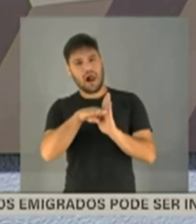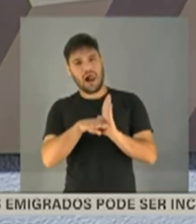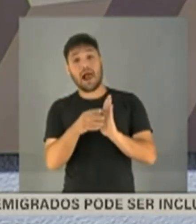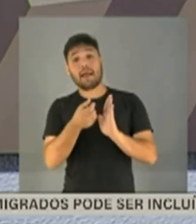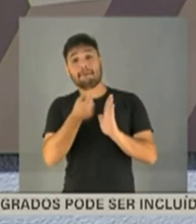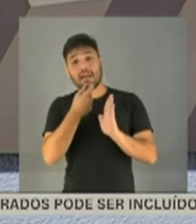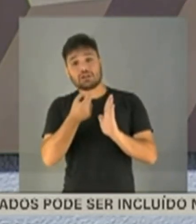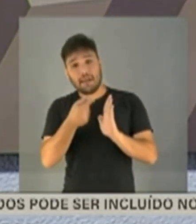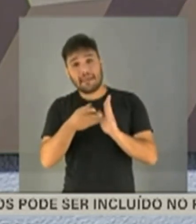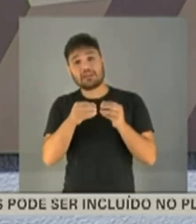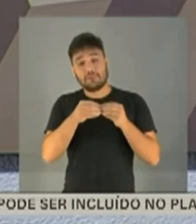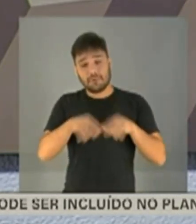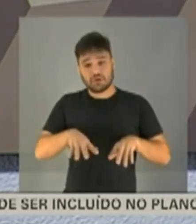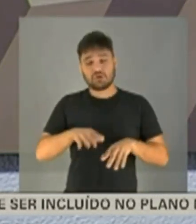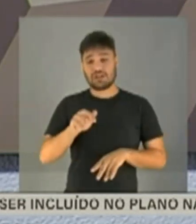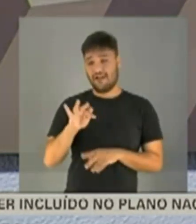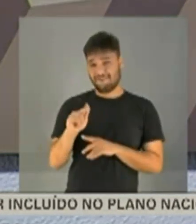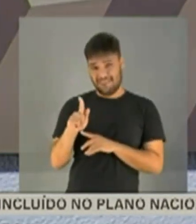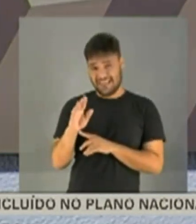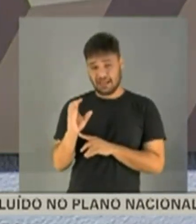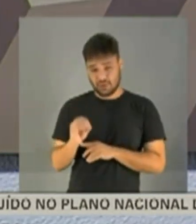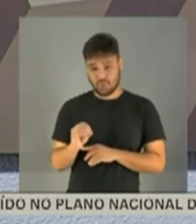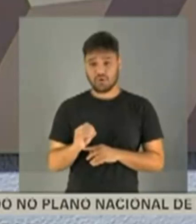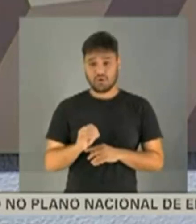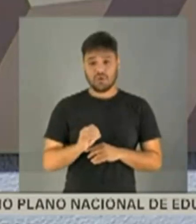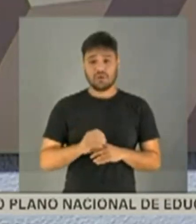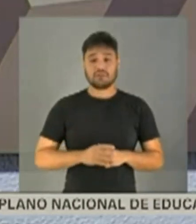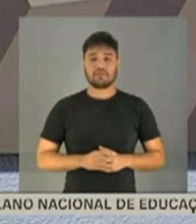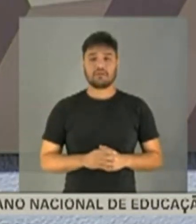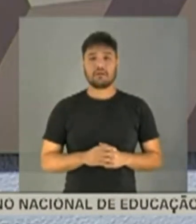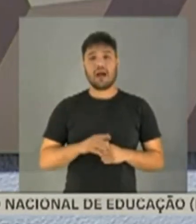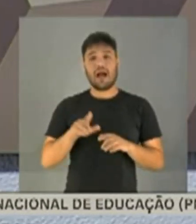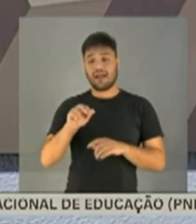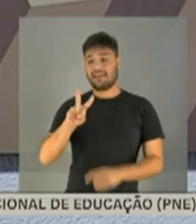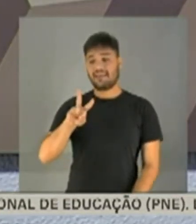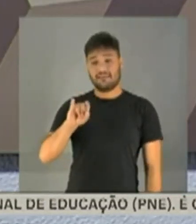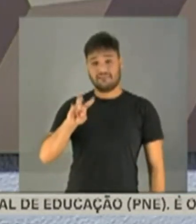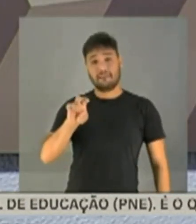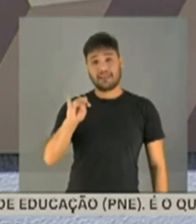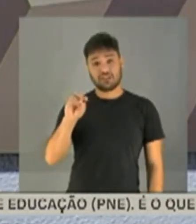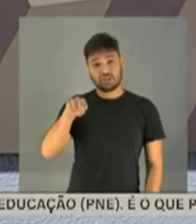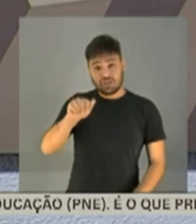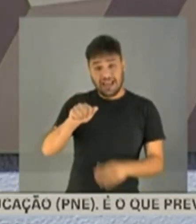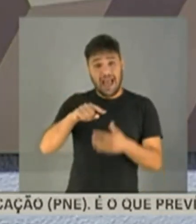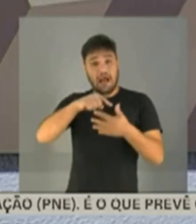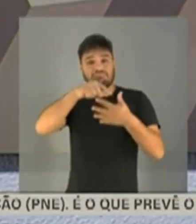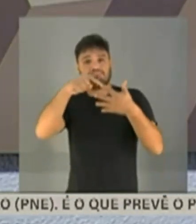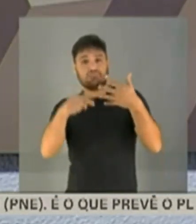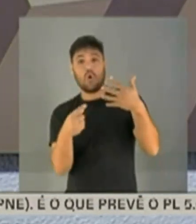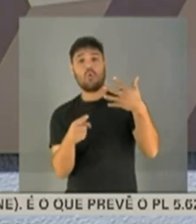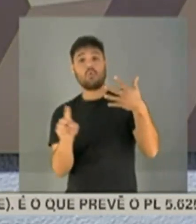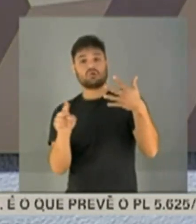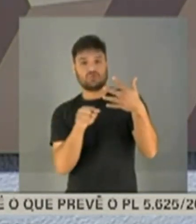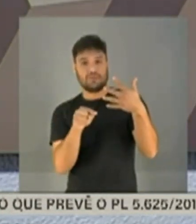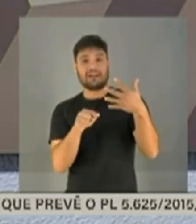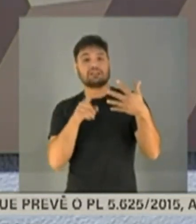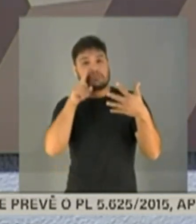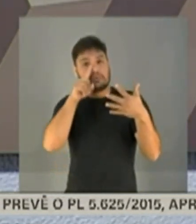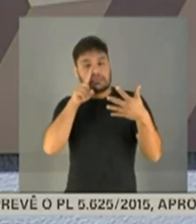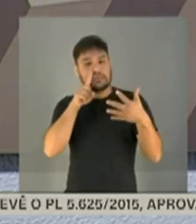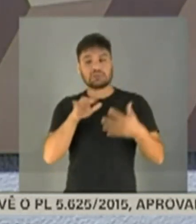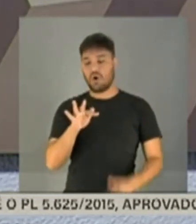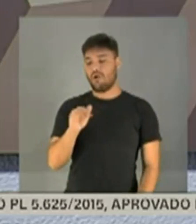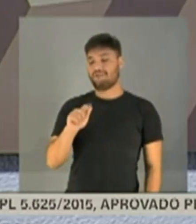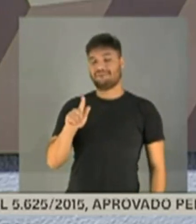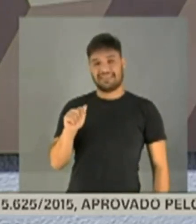que causam dano ao fígado, problema ao fígado, hepatite, não sei o quê, a ivermectina ela está lá no final da lista como potencialmente perigosa. Ela é um dos